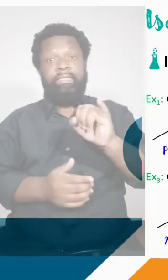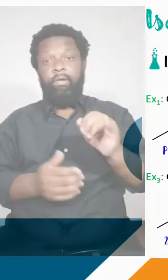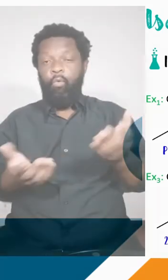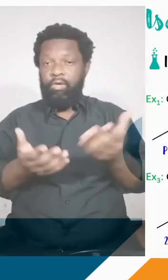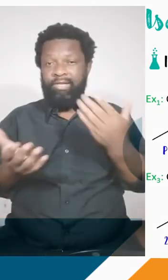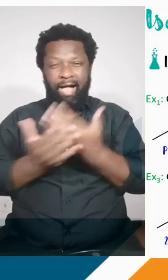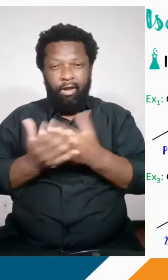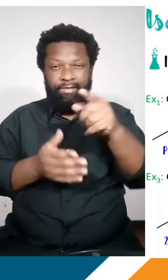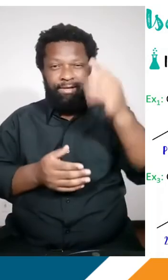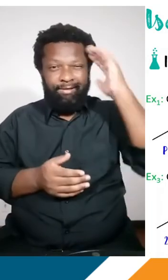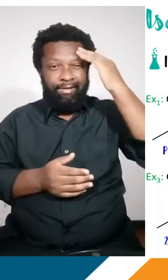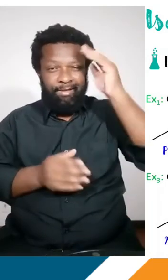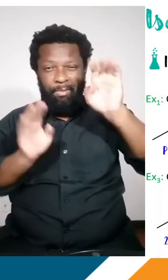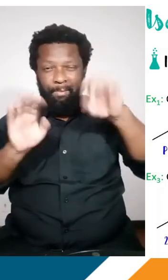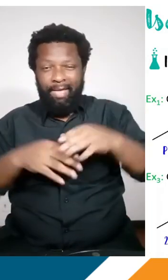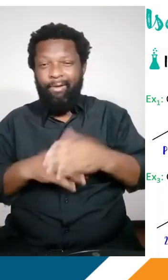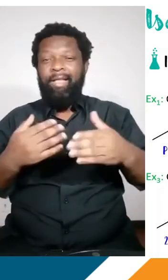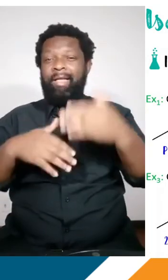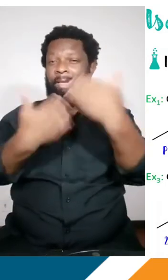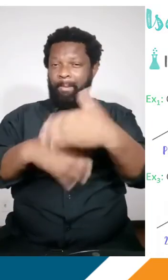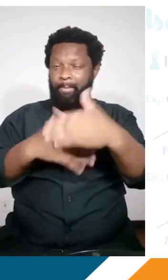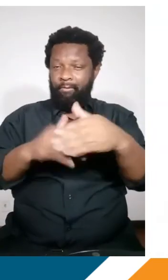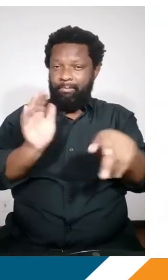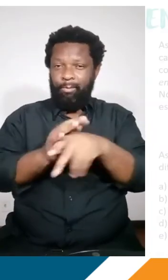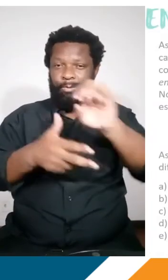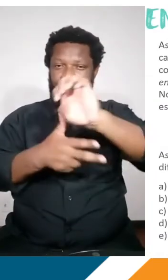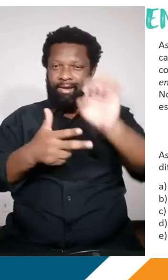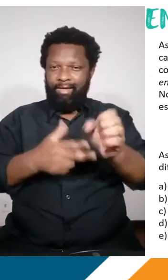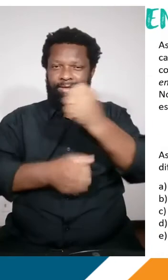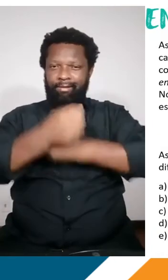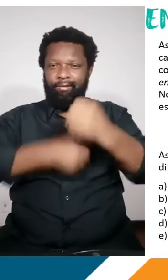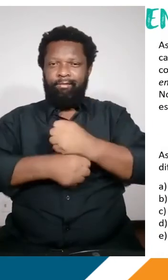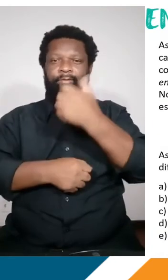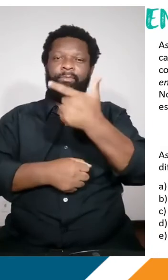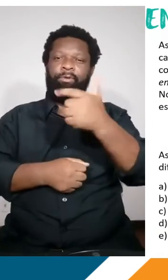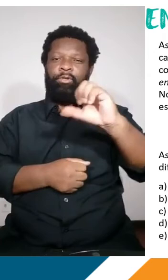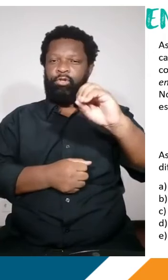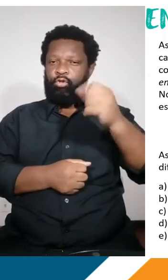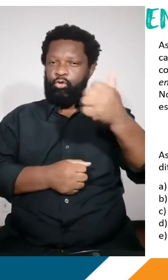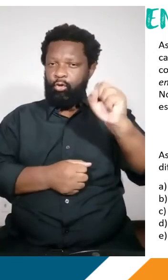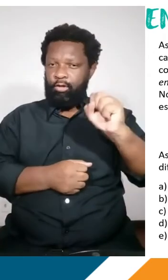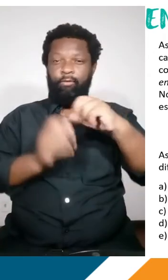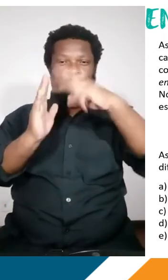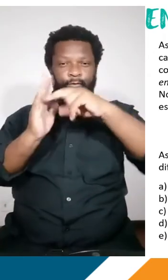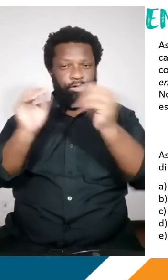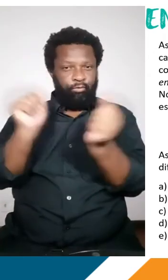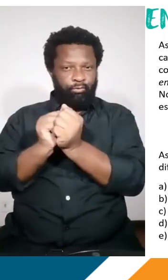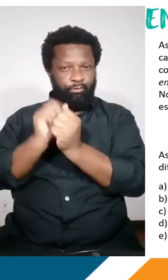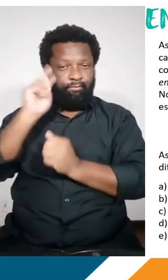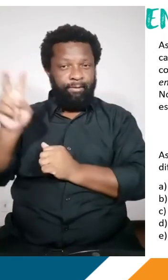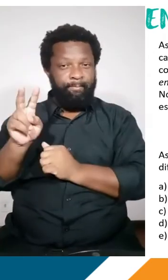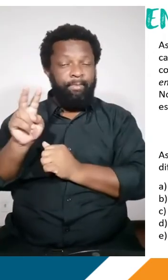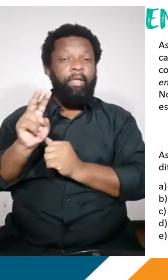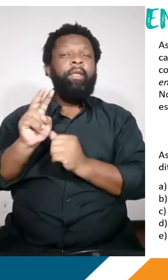tudo certo na aula de hoje, se a gente entendeu bem, vamos fazer uma questão do Enem de 2018. Vou ler ela aí com